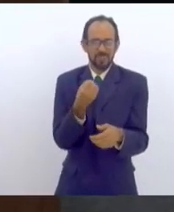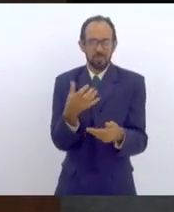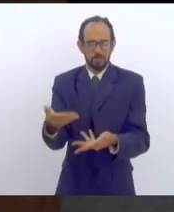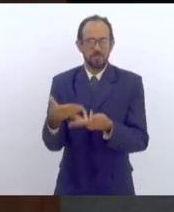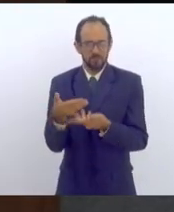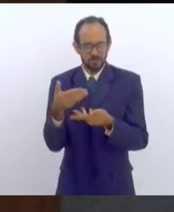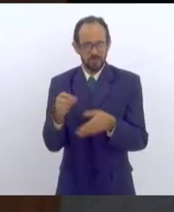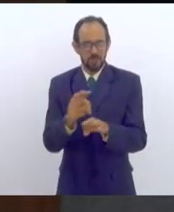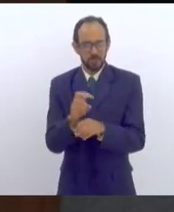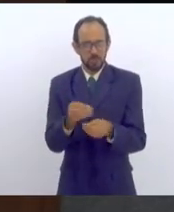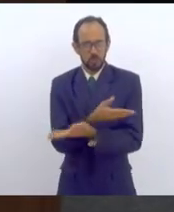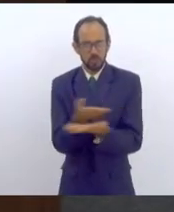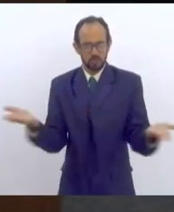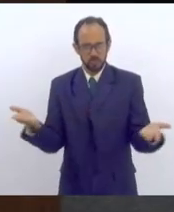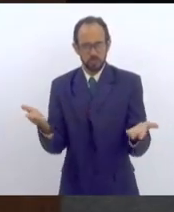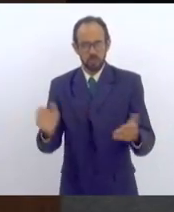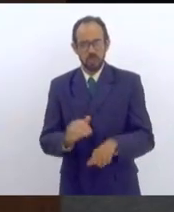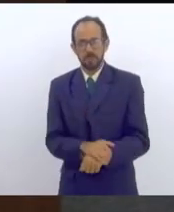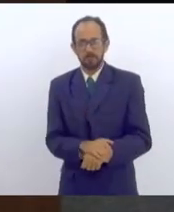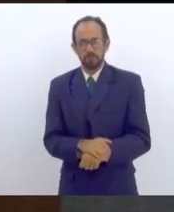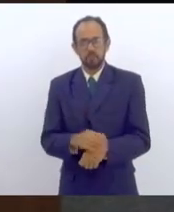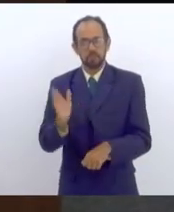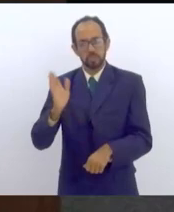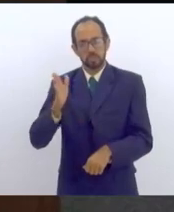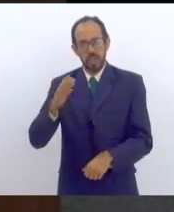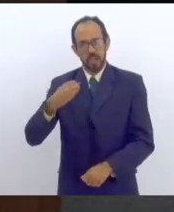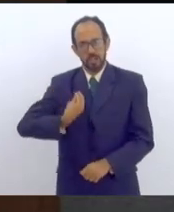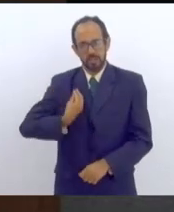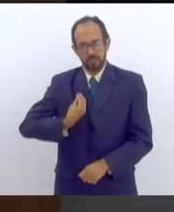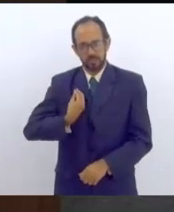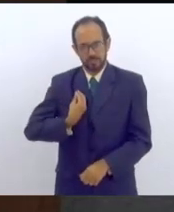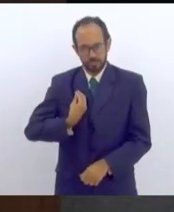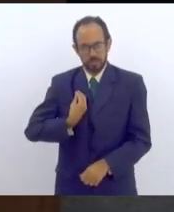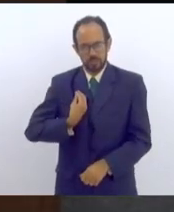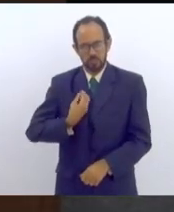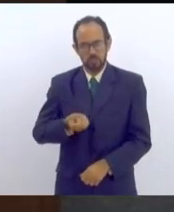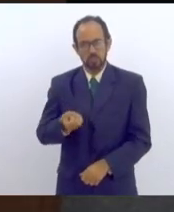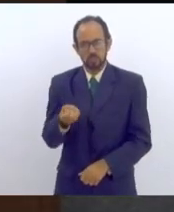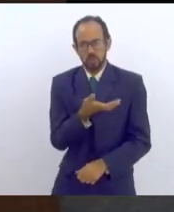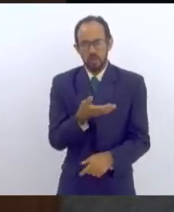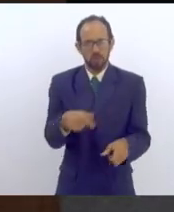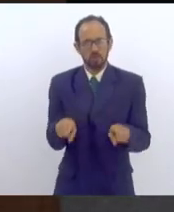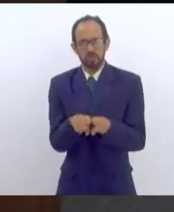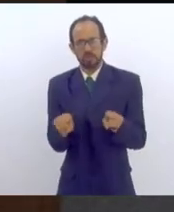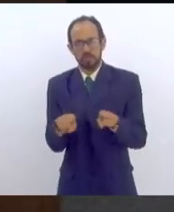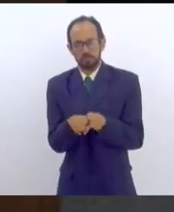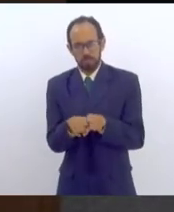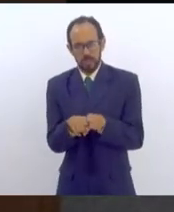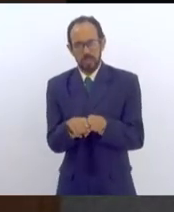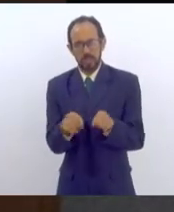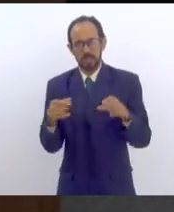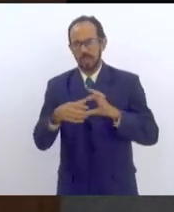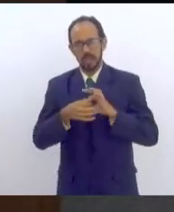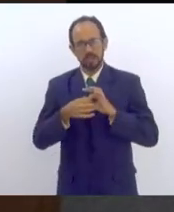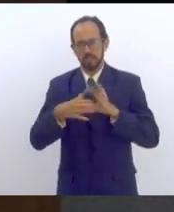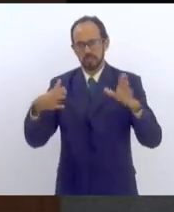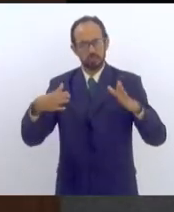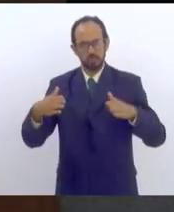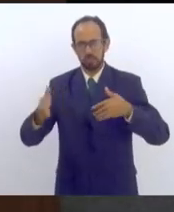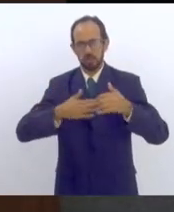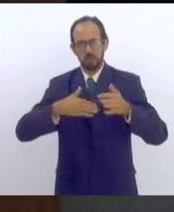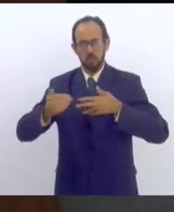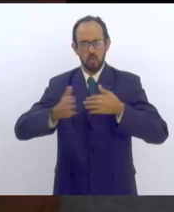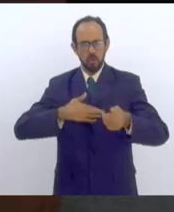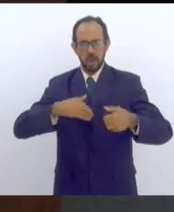e todas, os que já estavam aqui, os novos e as novas que estão chegando, me colocar à disposição, o que